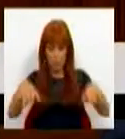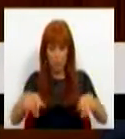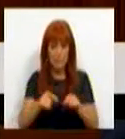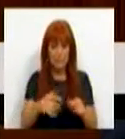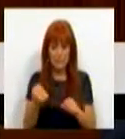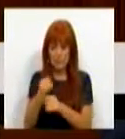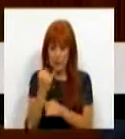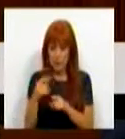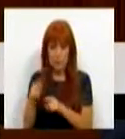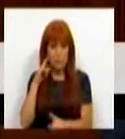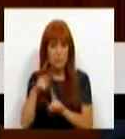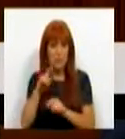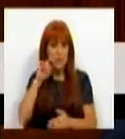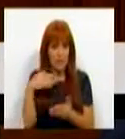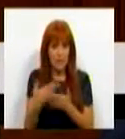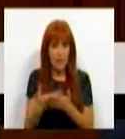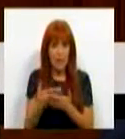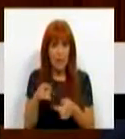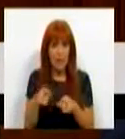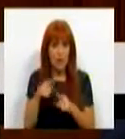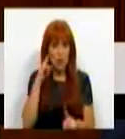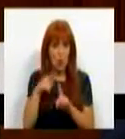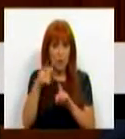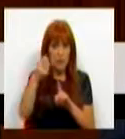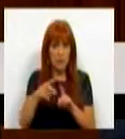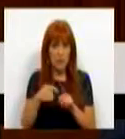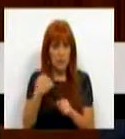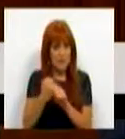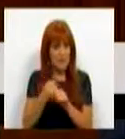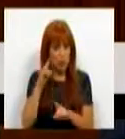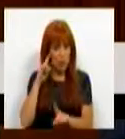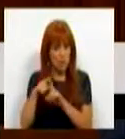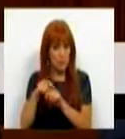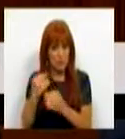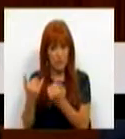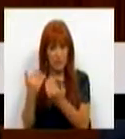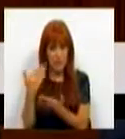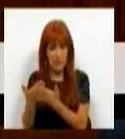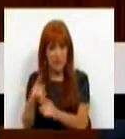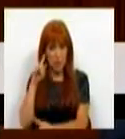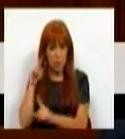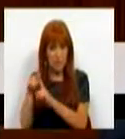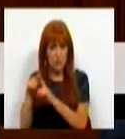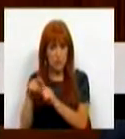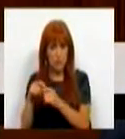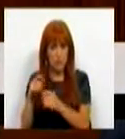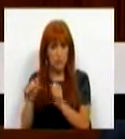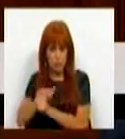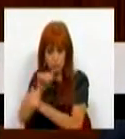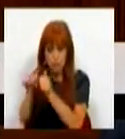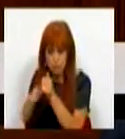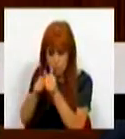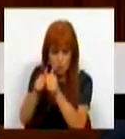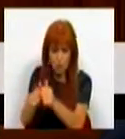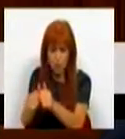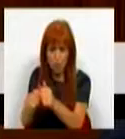instituição, com vista a assegurar objetivos de desempenho, objetivos de informação e objetivos de compliance. Portanto, esta